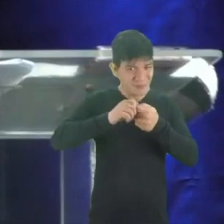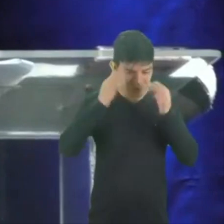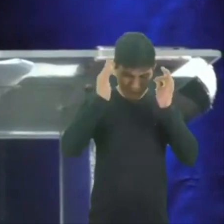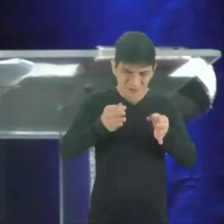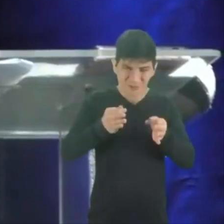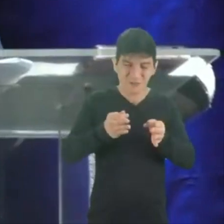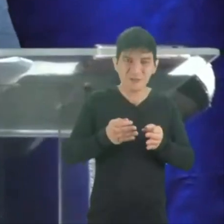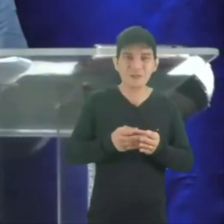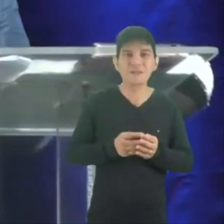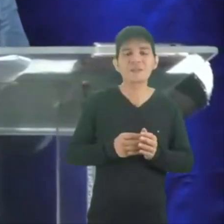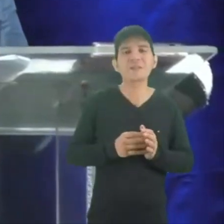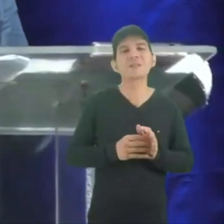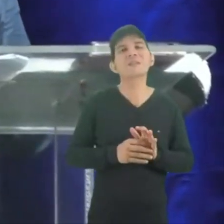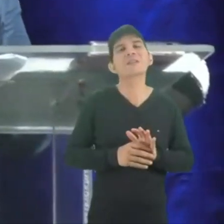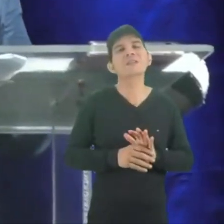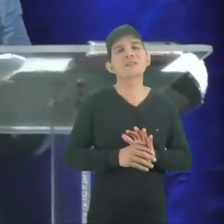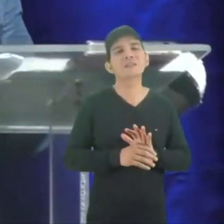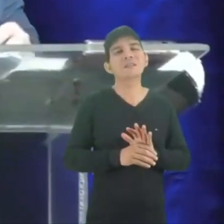capítulo 9, verso 12.